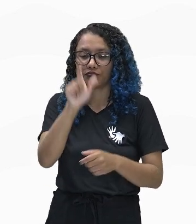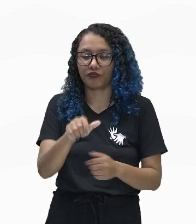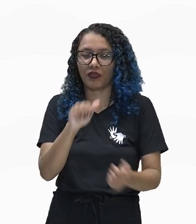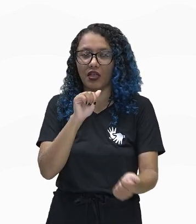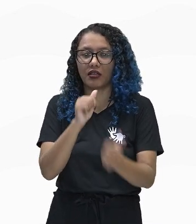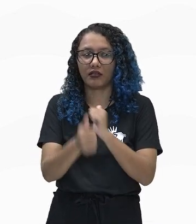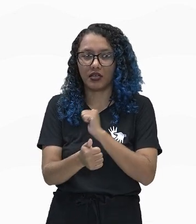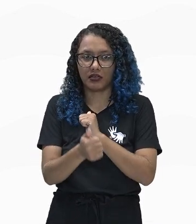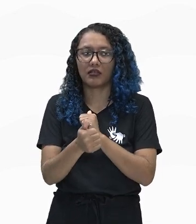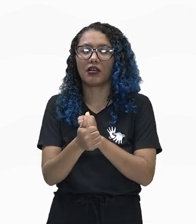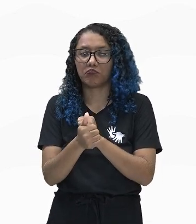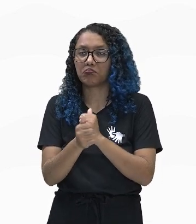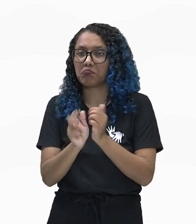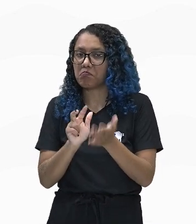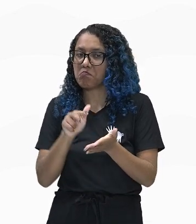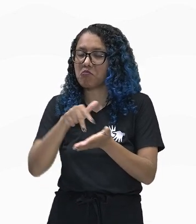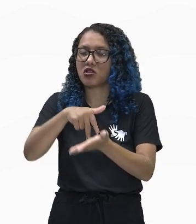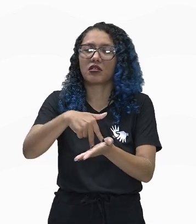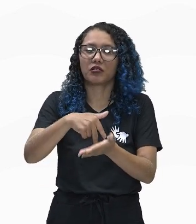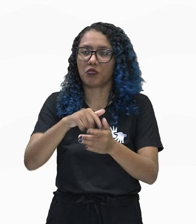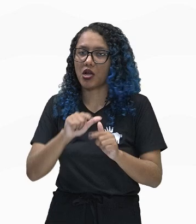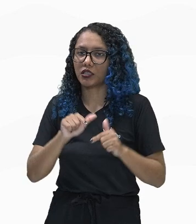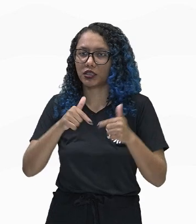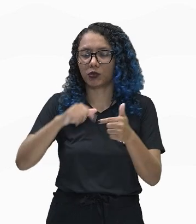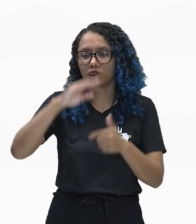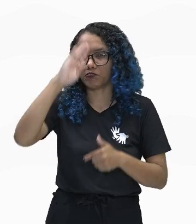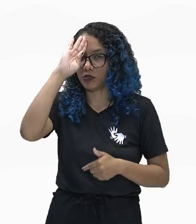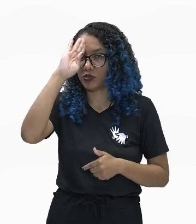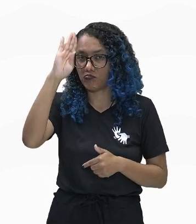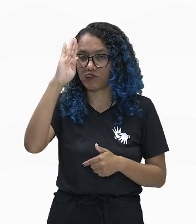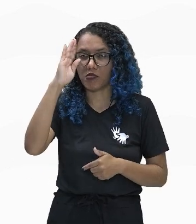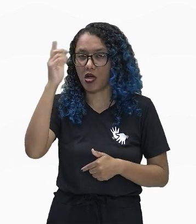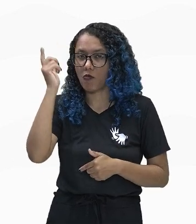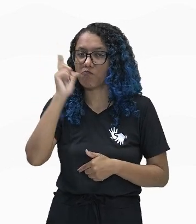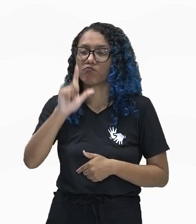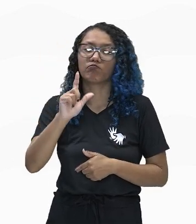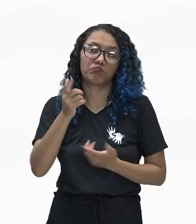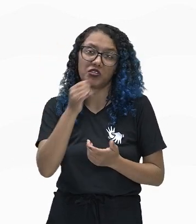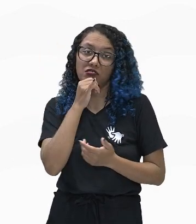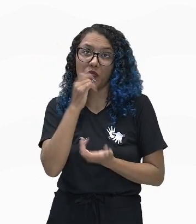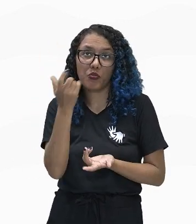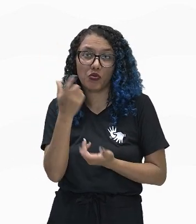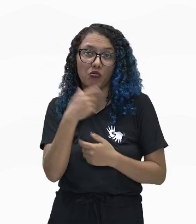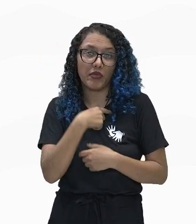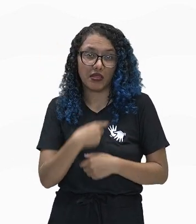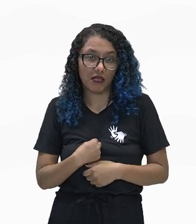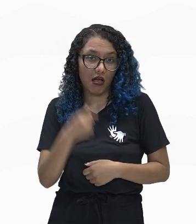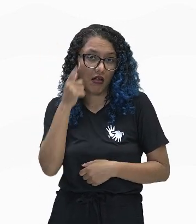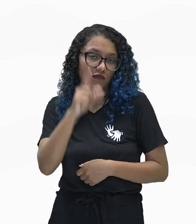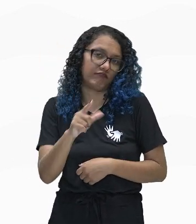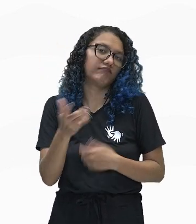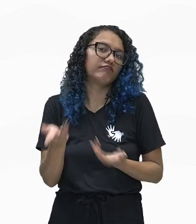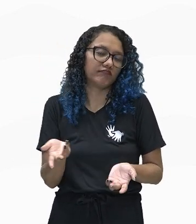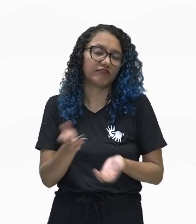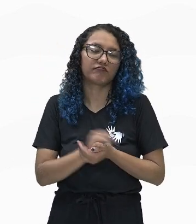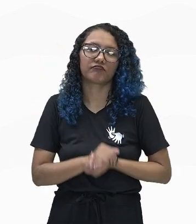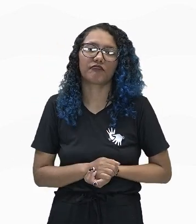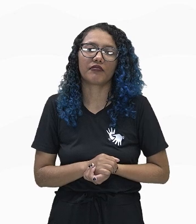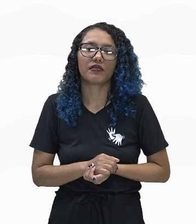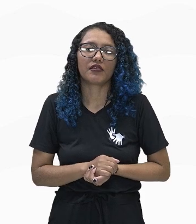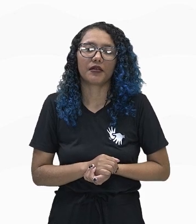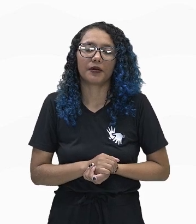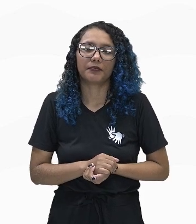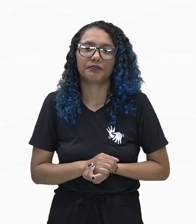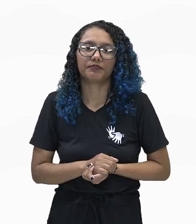protagonismo inesperado, quer dizer que ele foi um medalhista, por exemplo, né? Então, quando você exerce qualidade